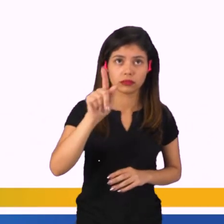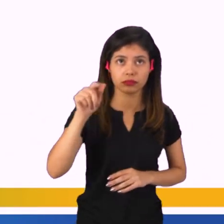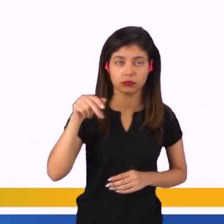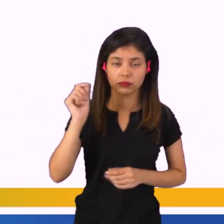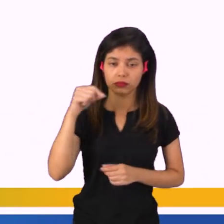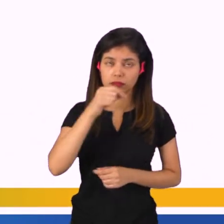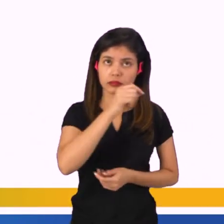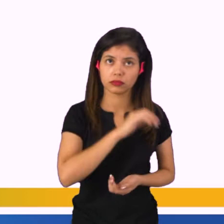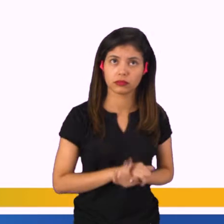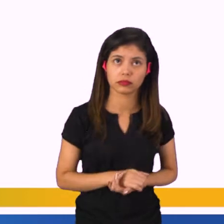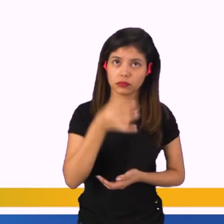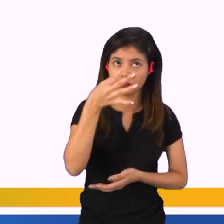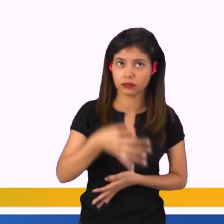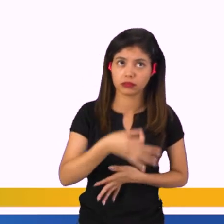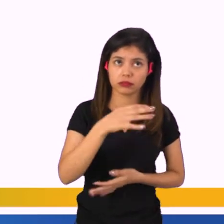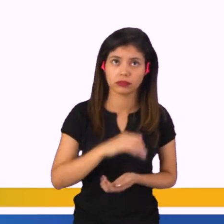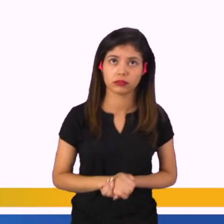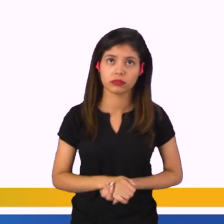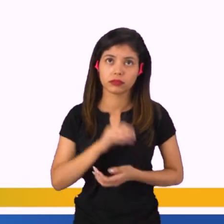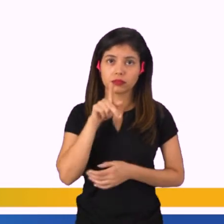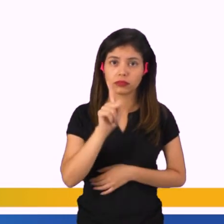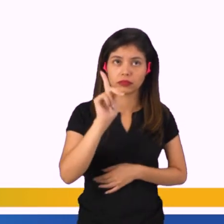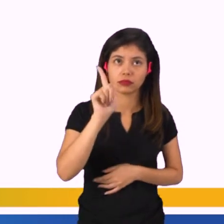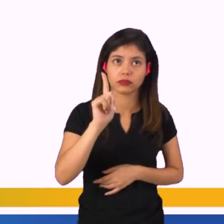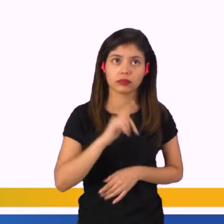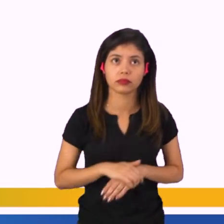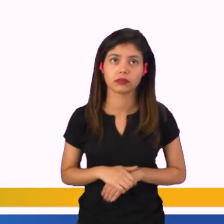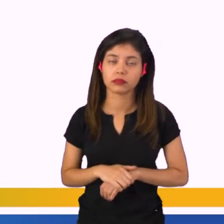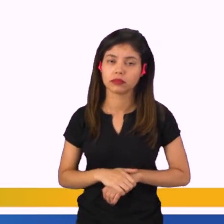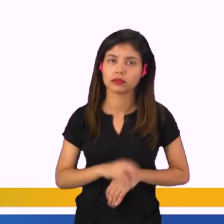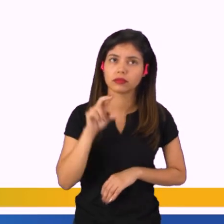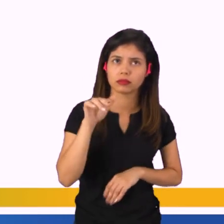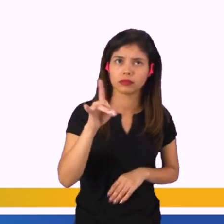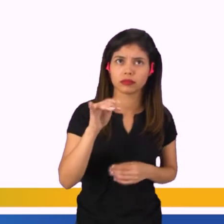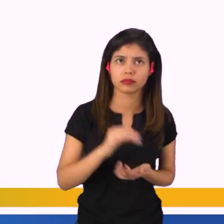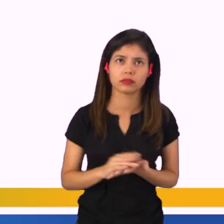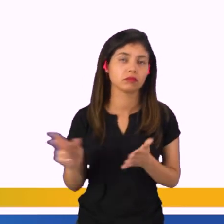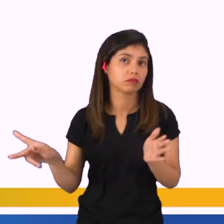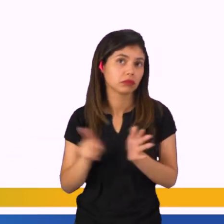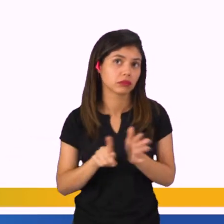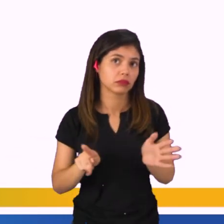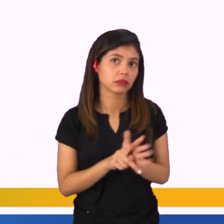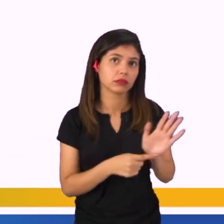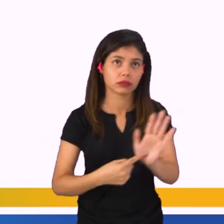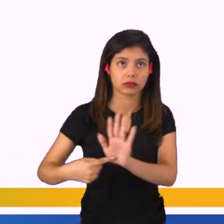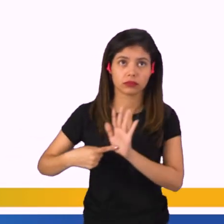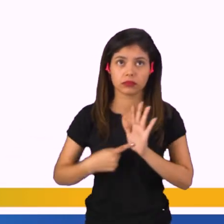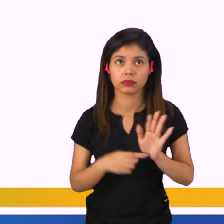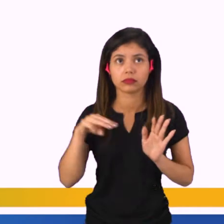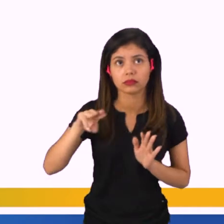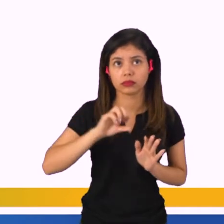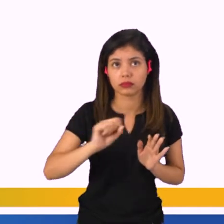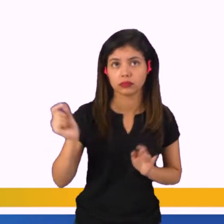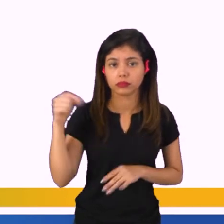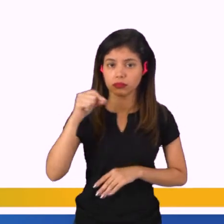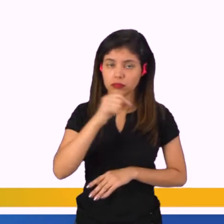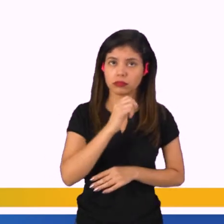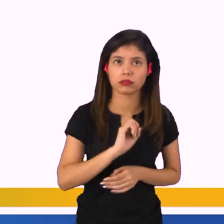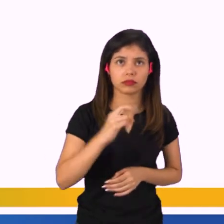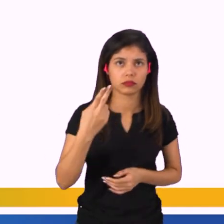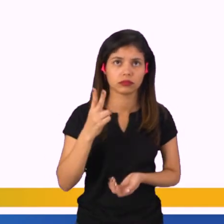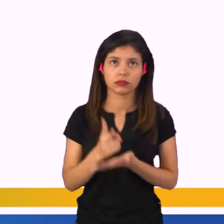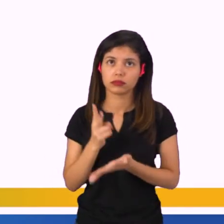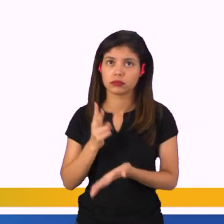formigas. Então, com certeza, o kg, o quilograma, não é uma unidade confortável para representar a massa de uma